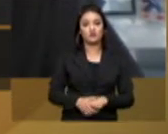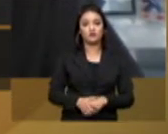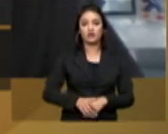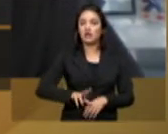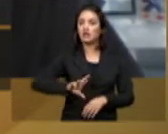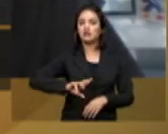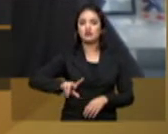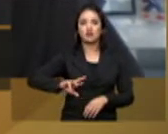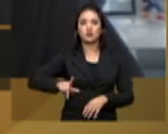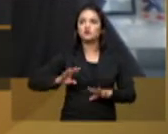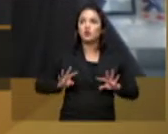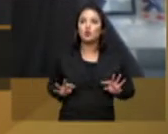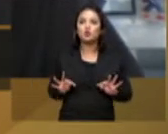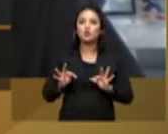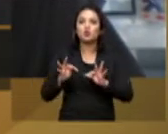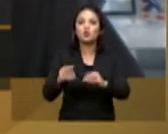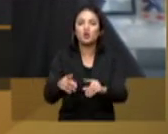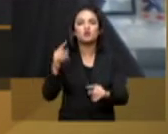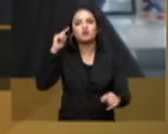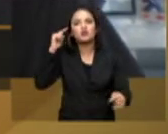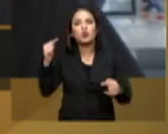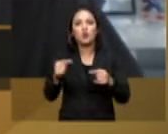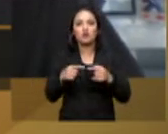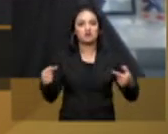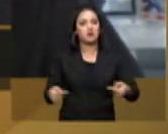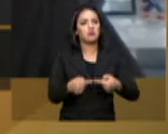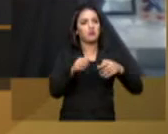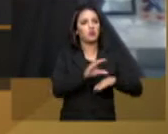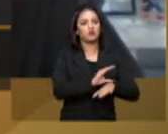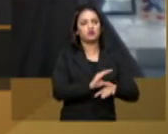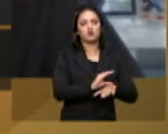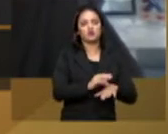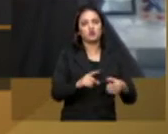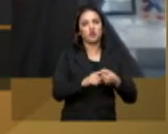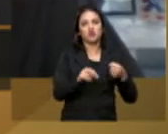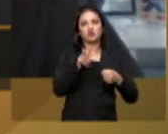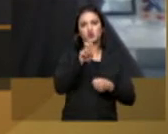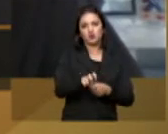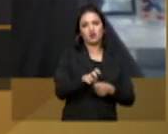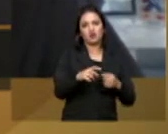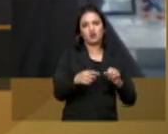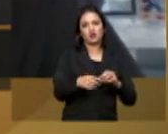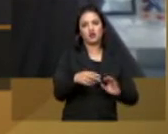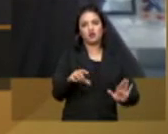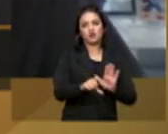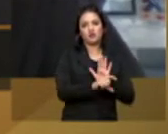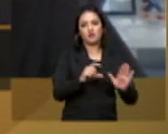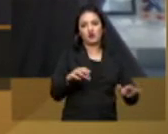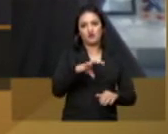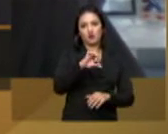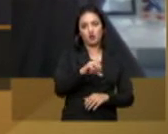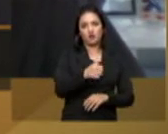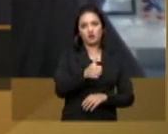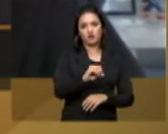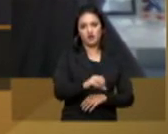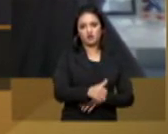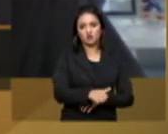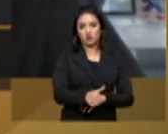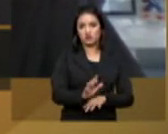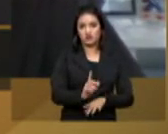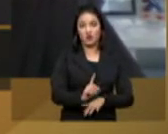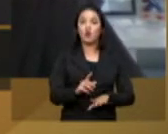da constitucionalidade dos parágrafos 8º, 9º, 10º e 11º do artigo 5º da 9.618.